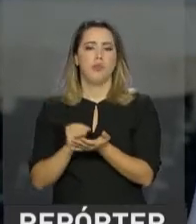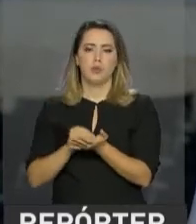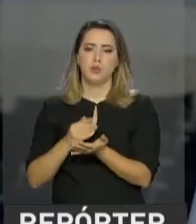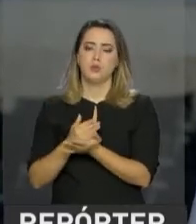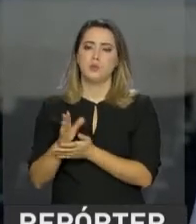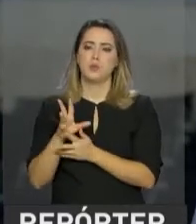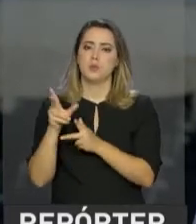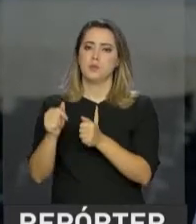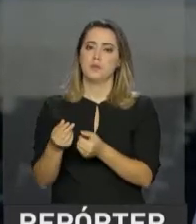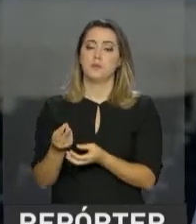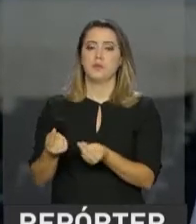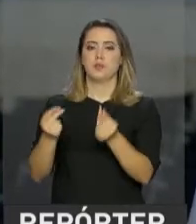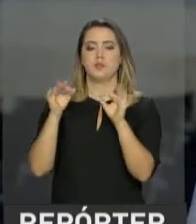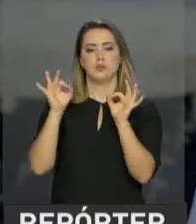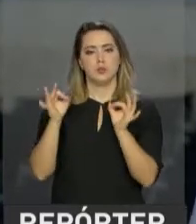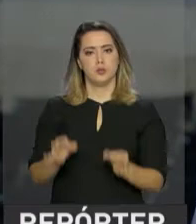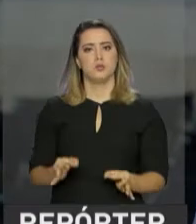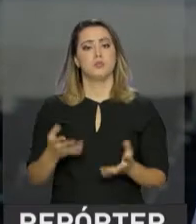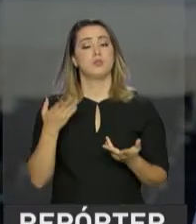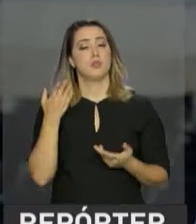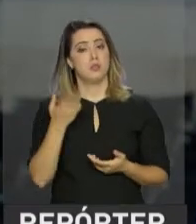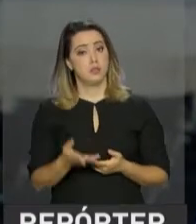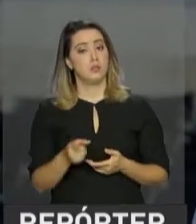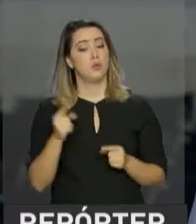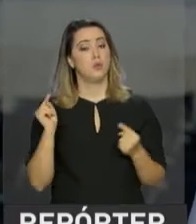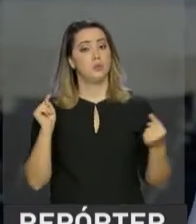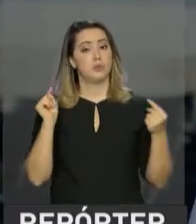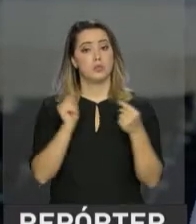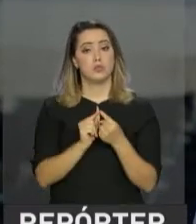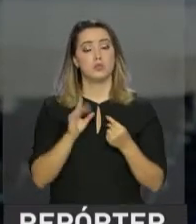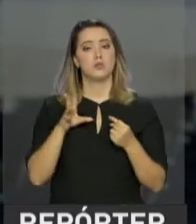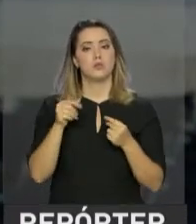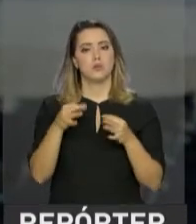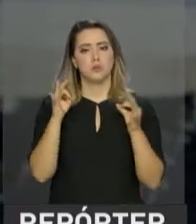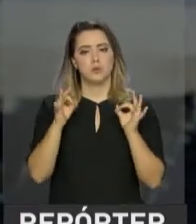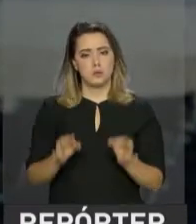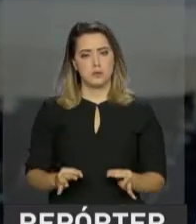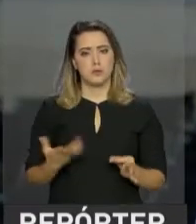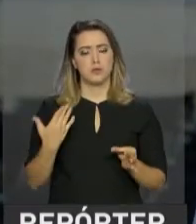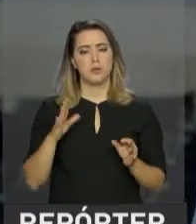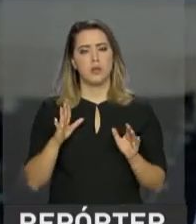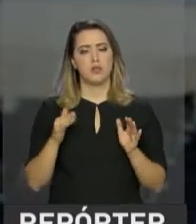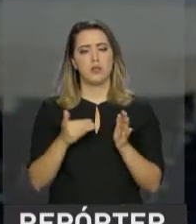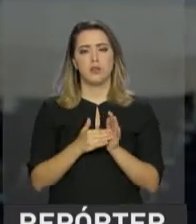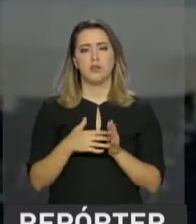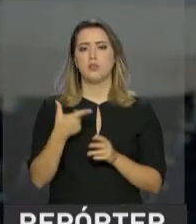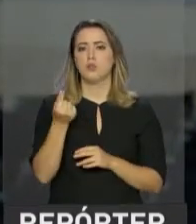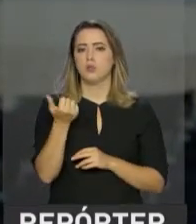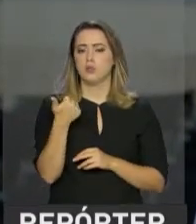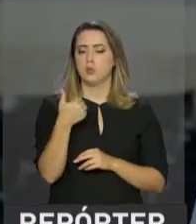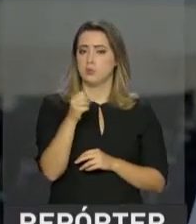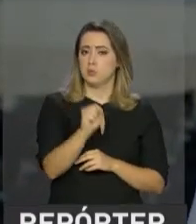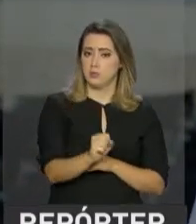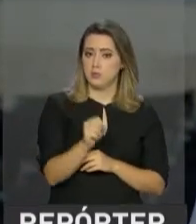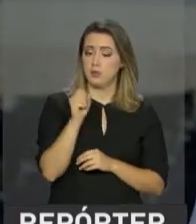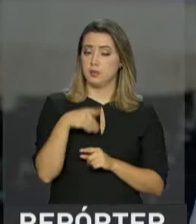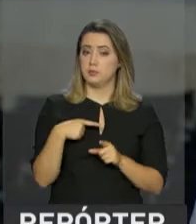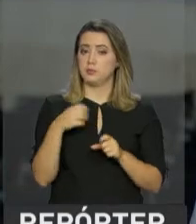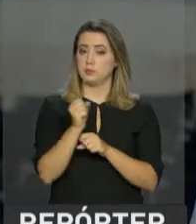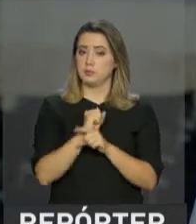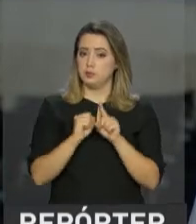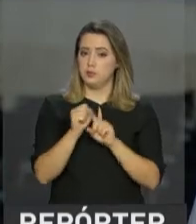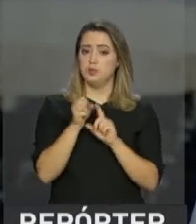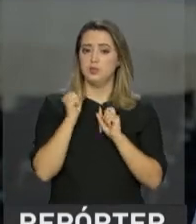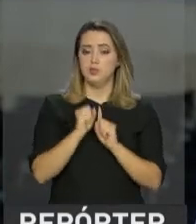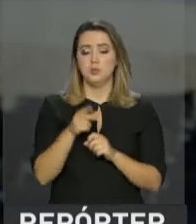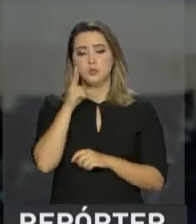todos os recursos estão garantidos a meta é que tudo esteja concluído até o final do ano que vem ea sociedade